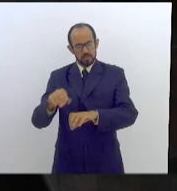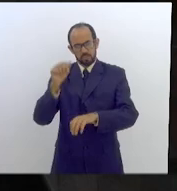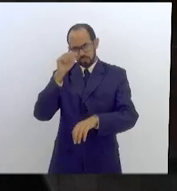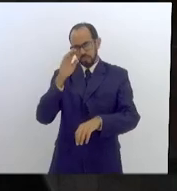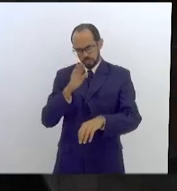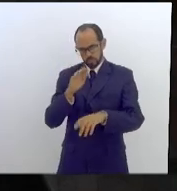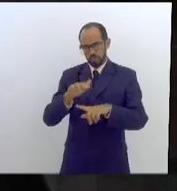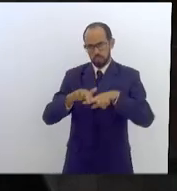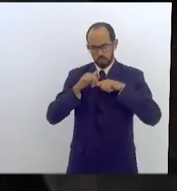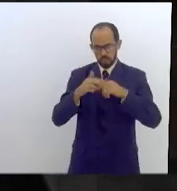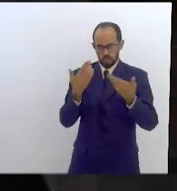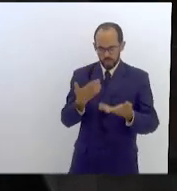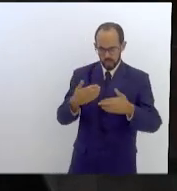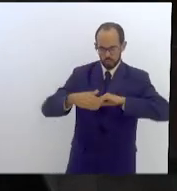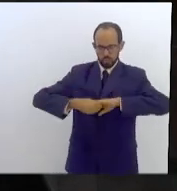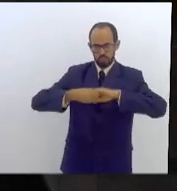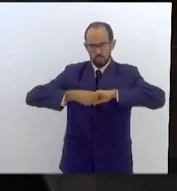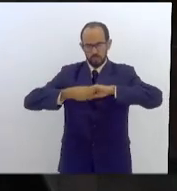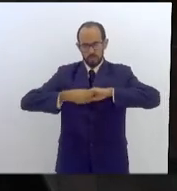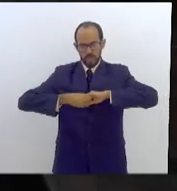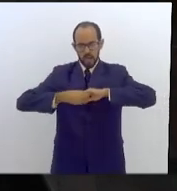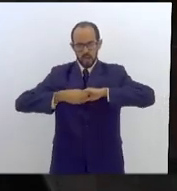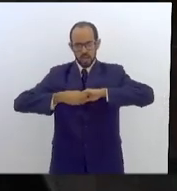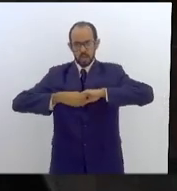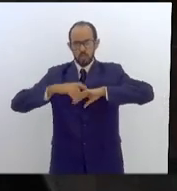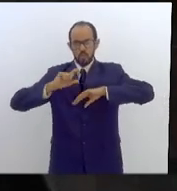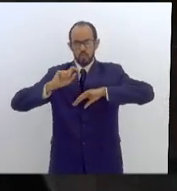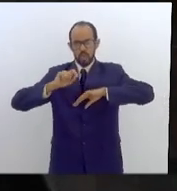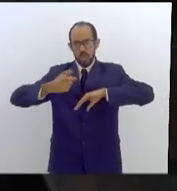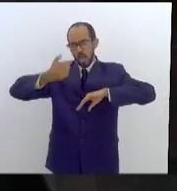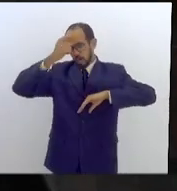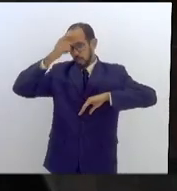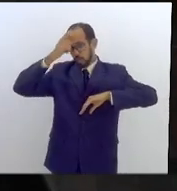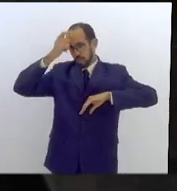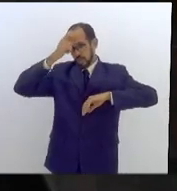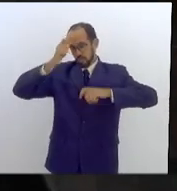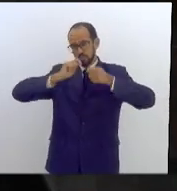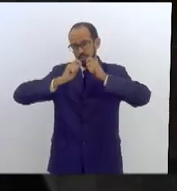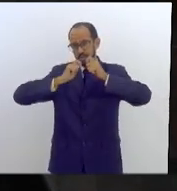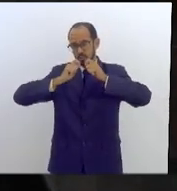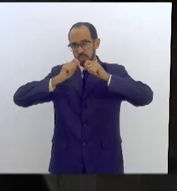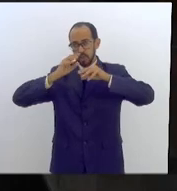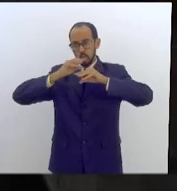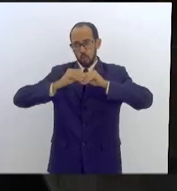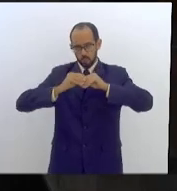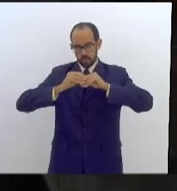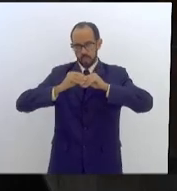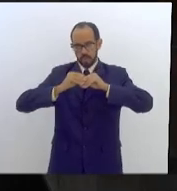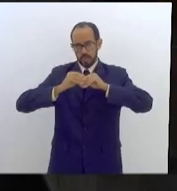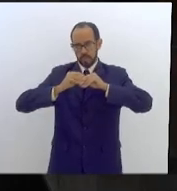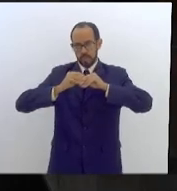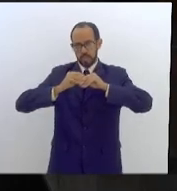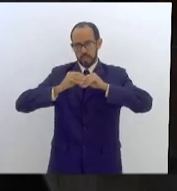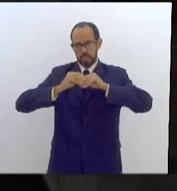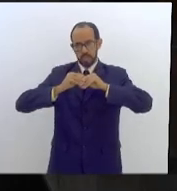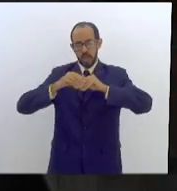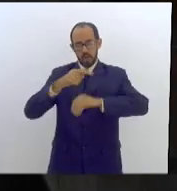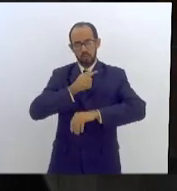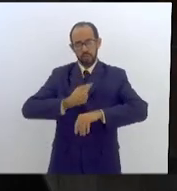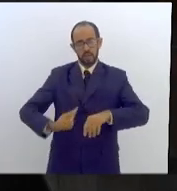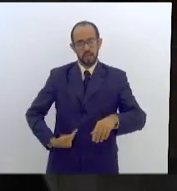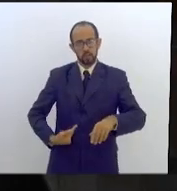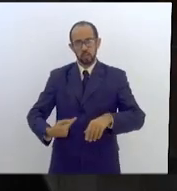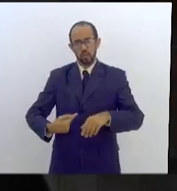saudar a Lucidez de uma curtíssima entrevista da atual governadora